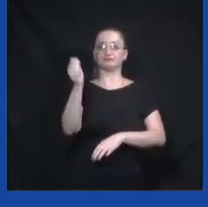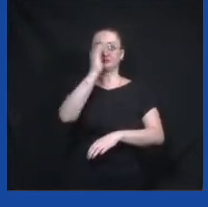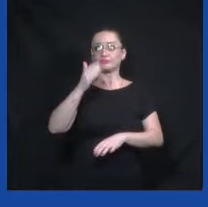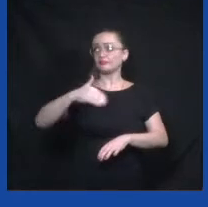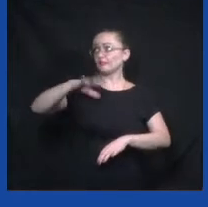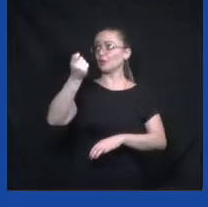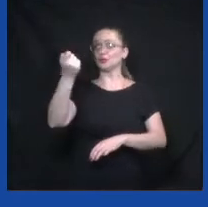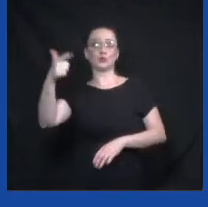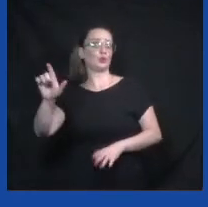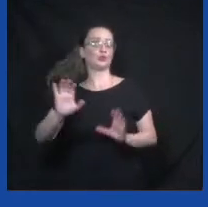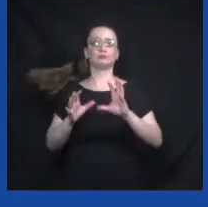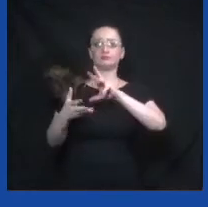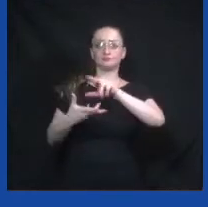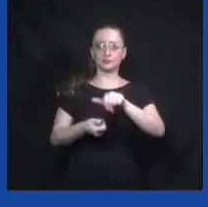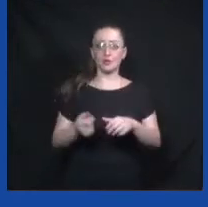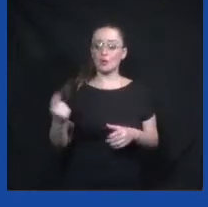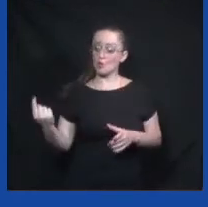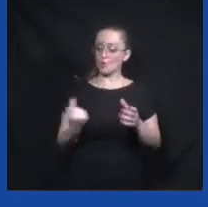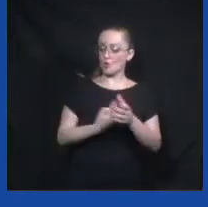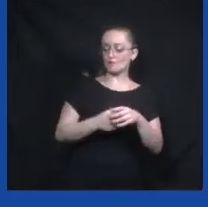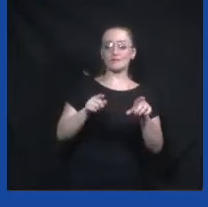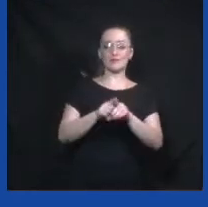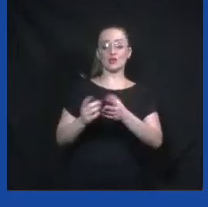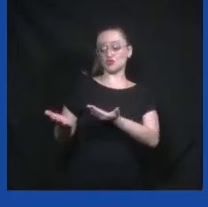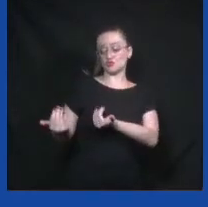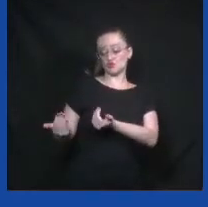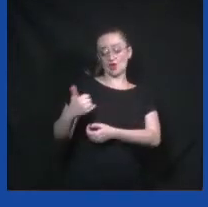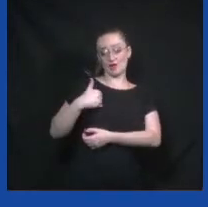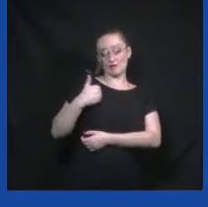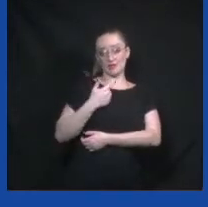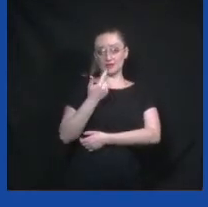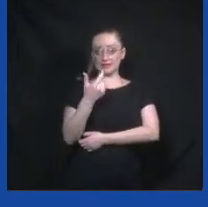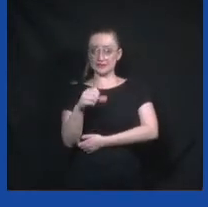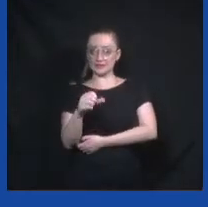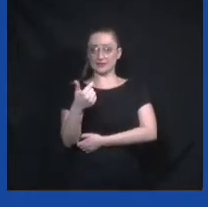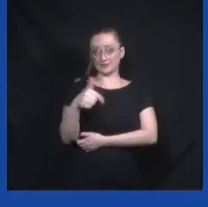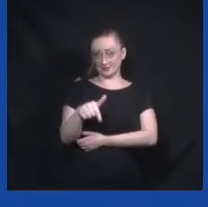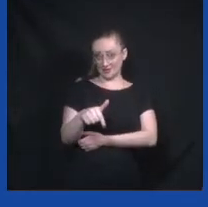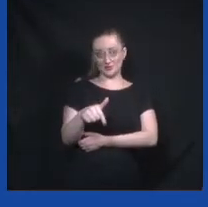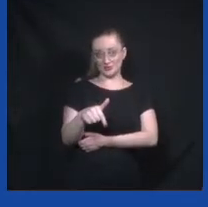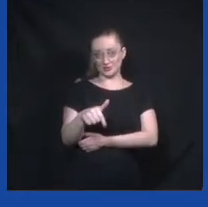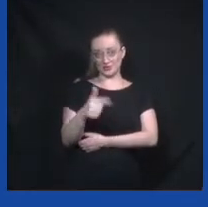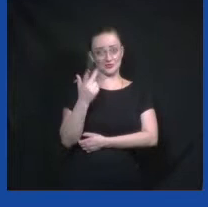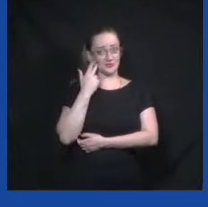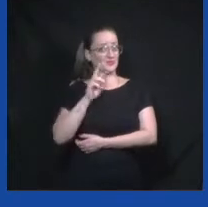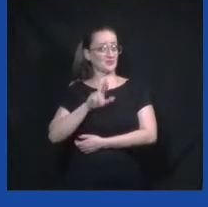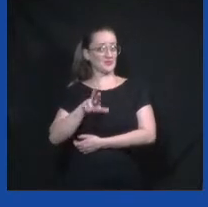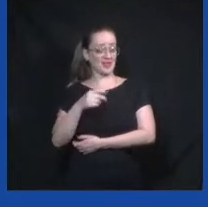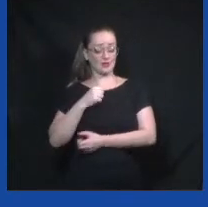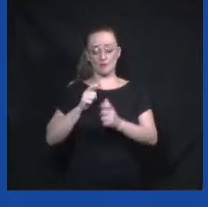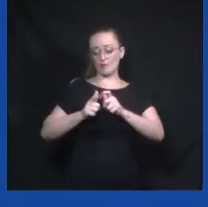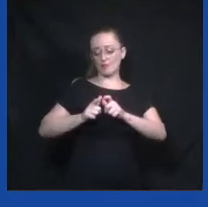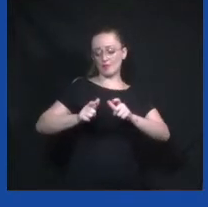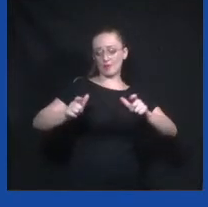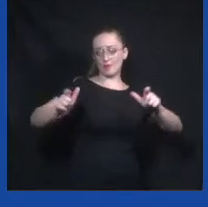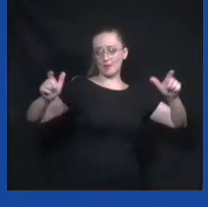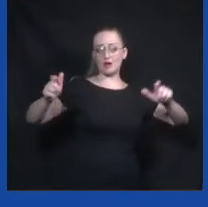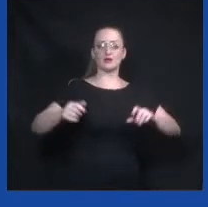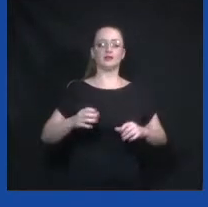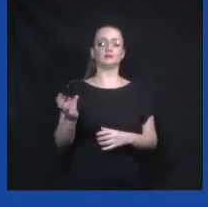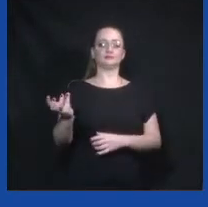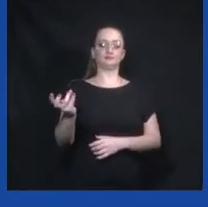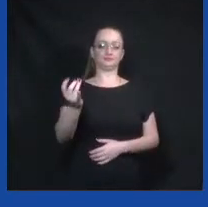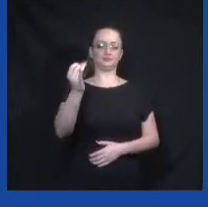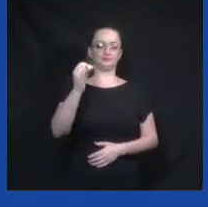mundial. O Brasil incluiu jovens, por exemplo, de 16 e 17 anos, o que não é comum. Então, nós expandimos isso em termos